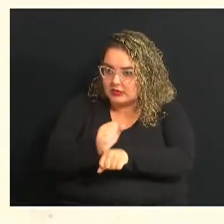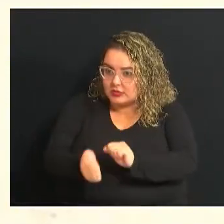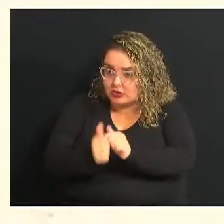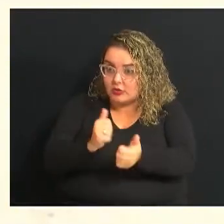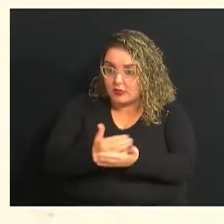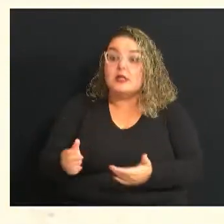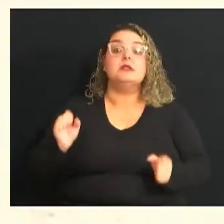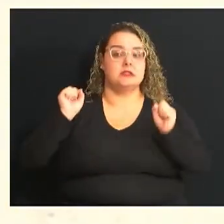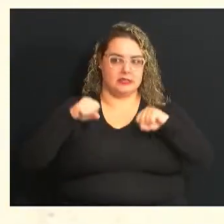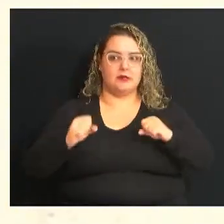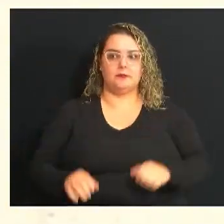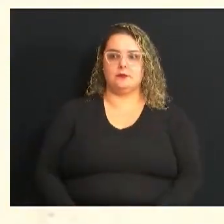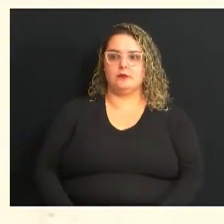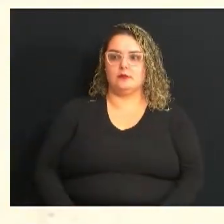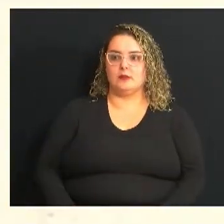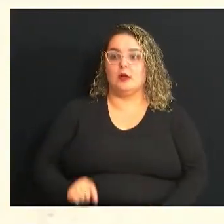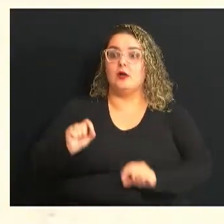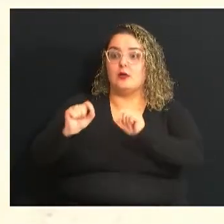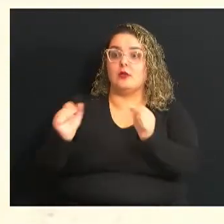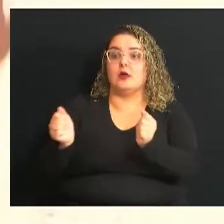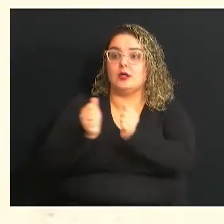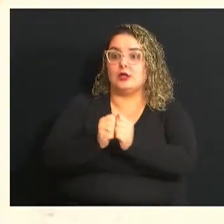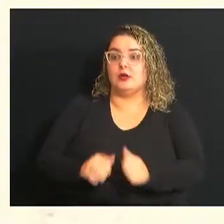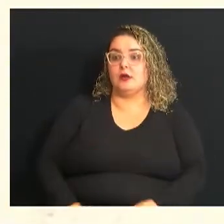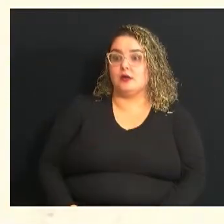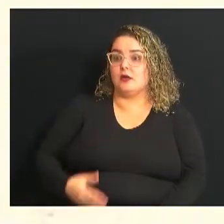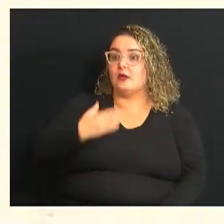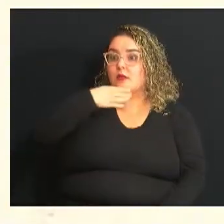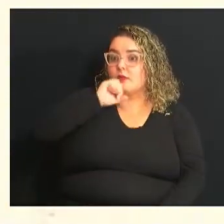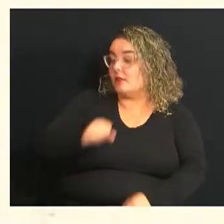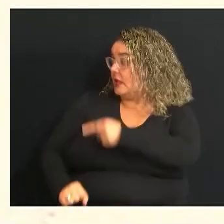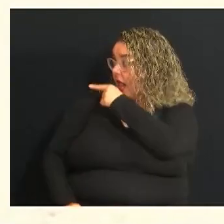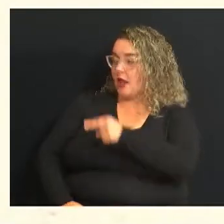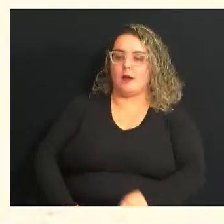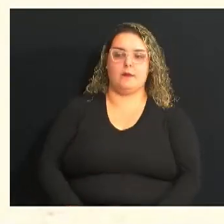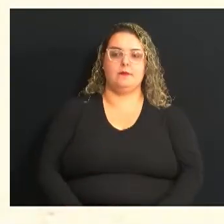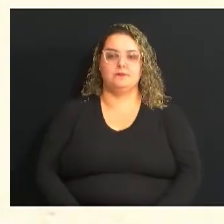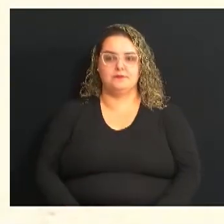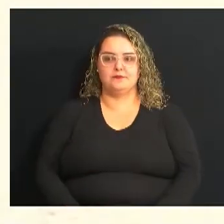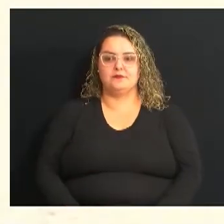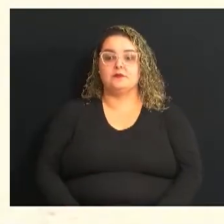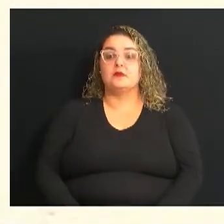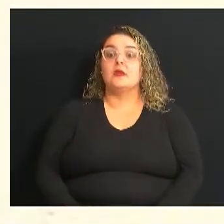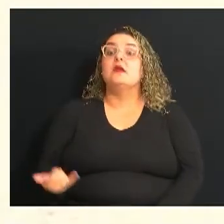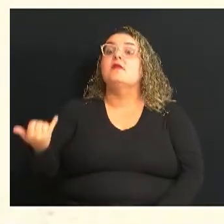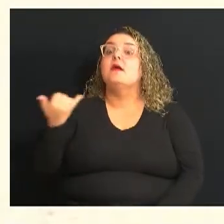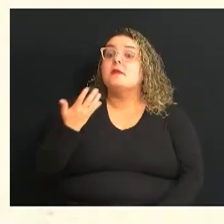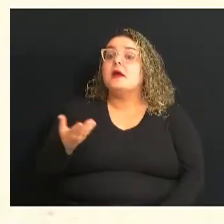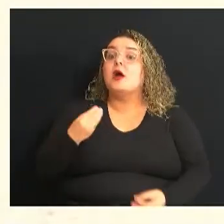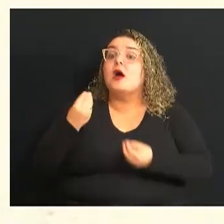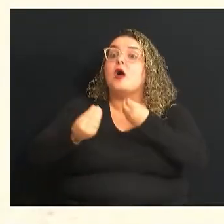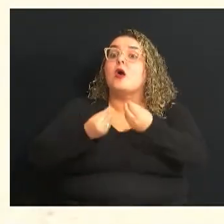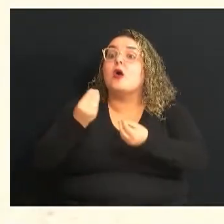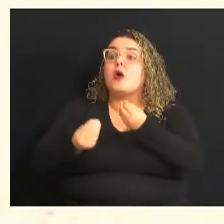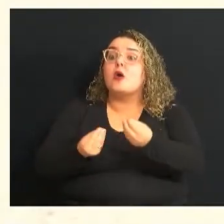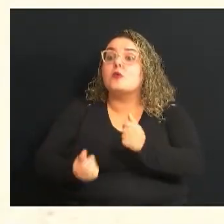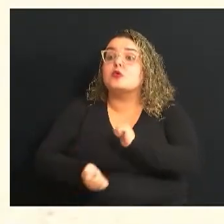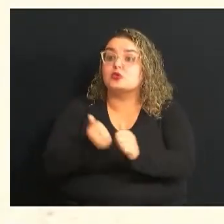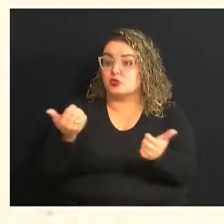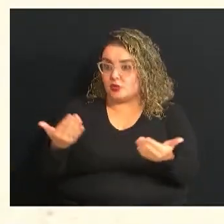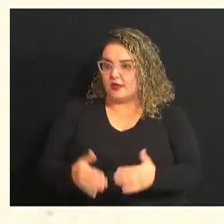faz 16 anos que eu tenho essa camiseta. Olha aí a estrela, ó. Ó, em 2018 o Brasil ganhou da